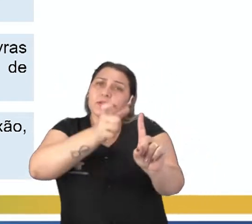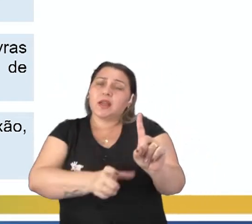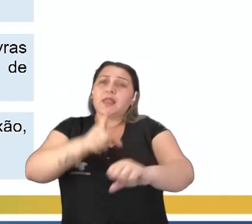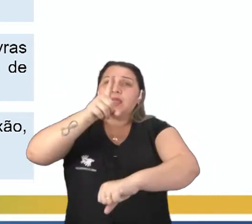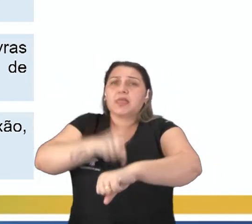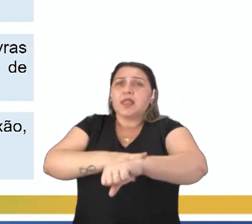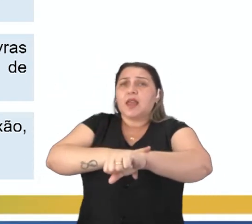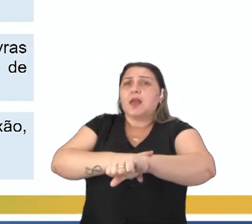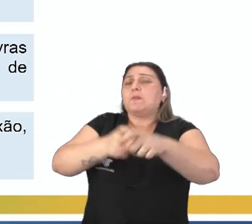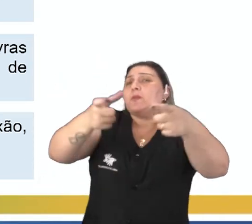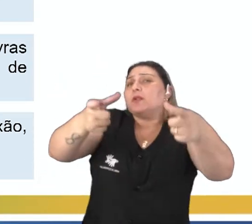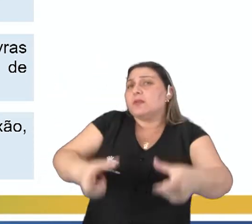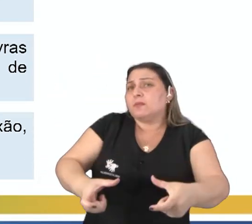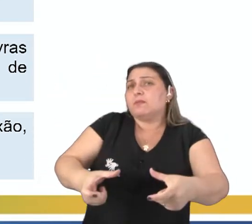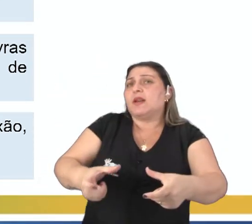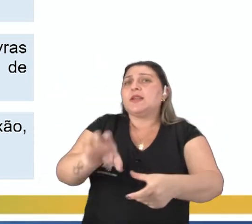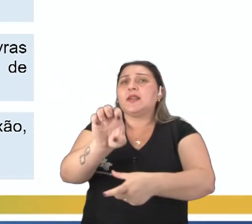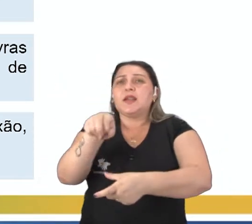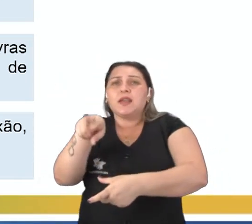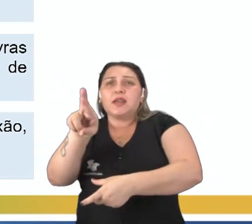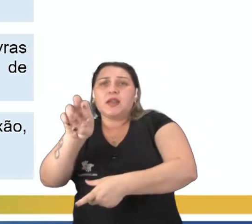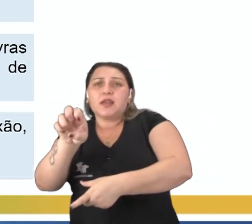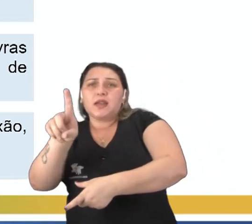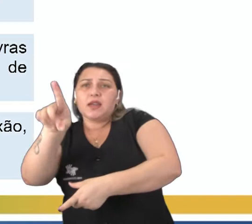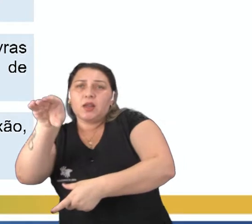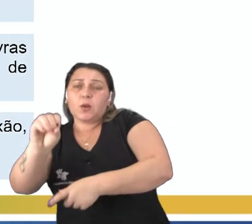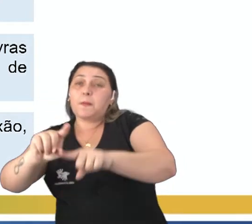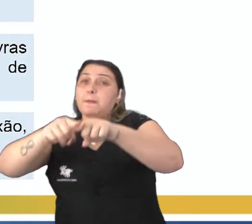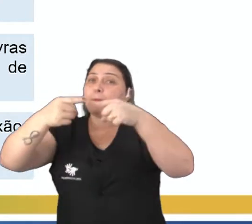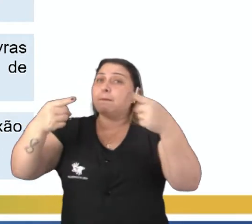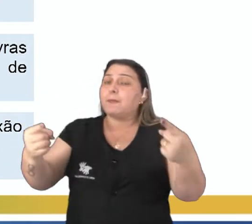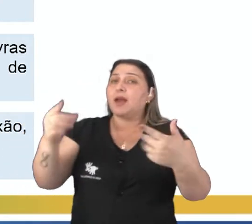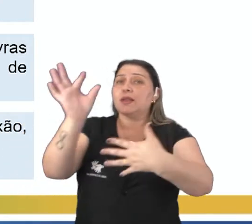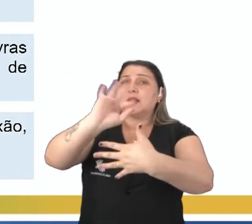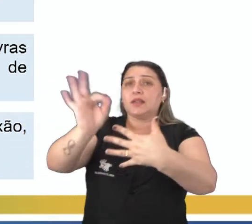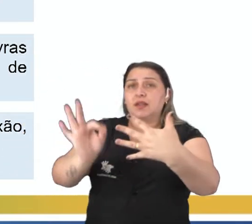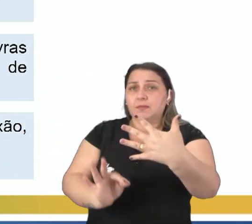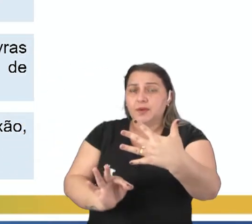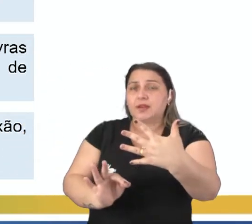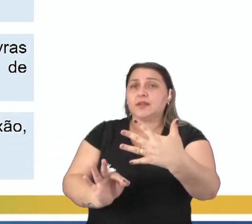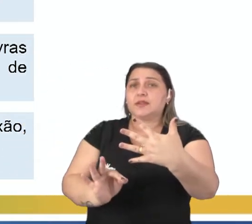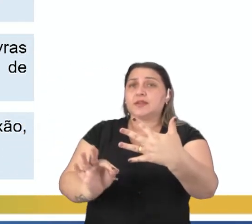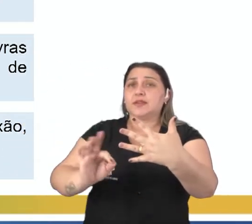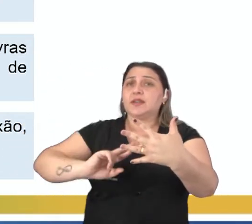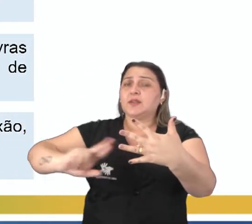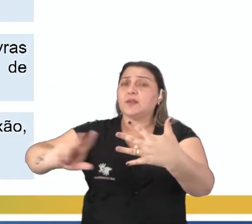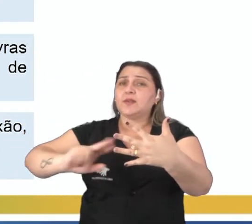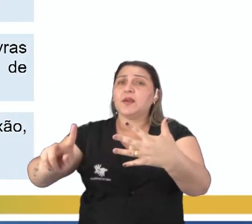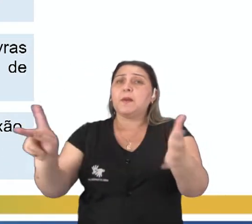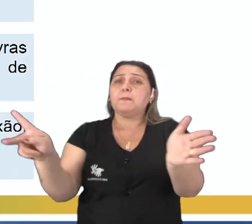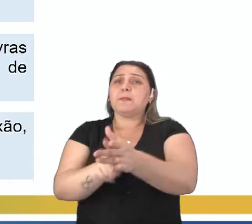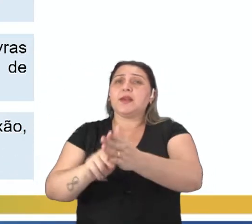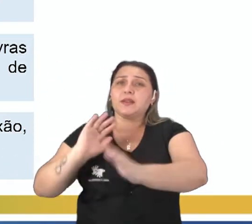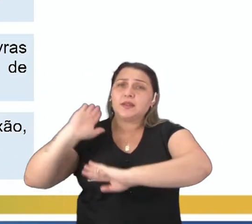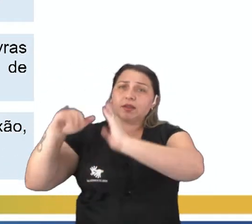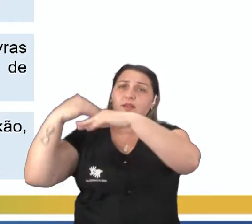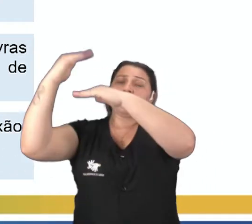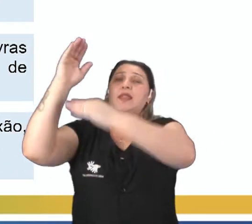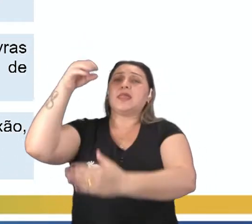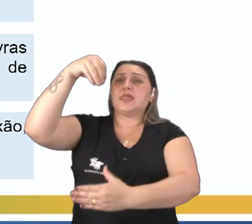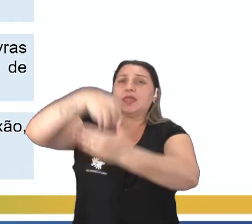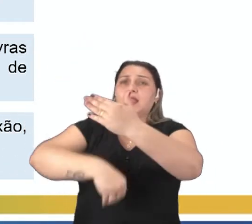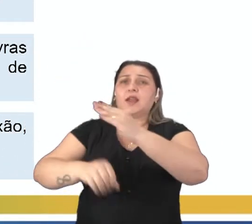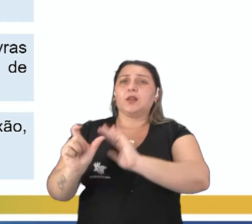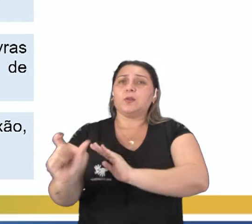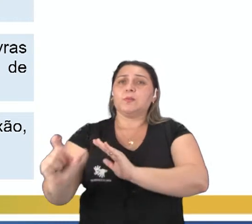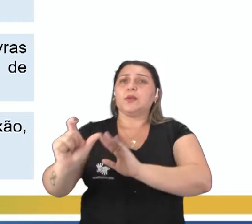tempo, espaço, enredo. Mas esses elementos, eles não são bem desenvolvidos no